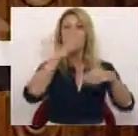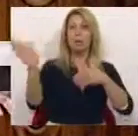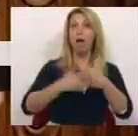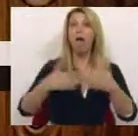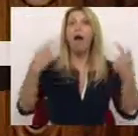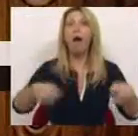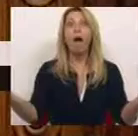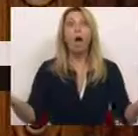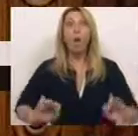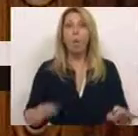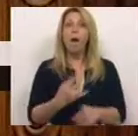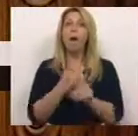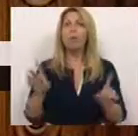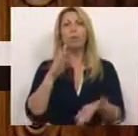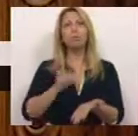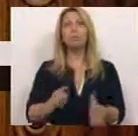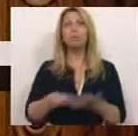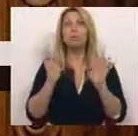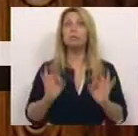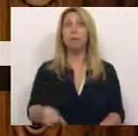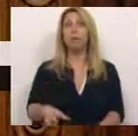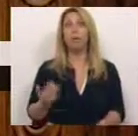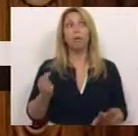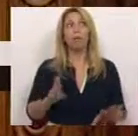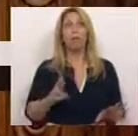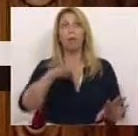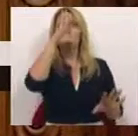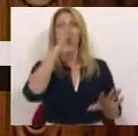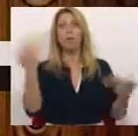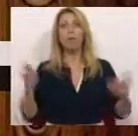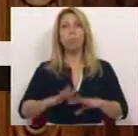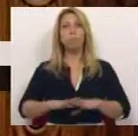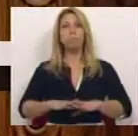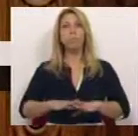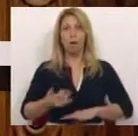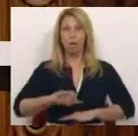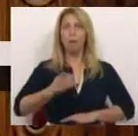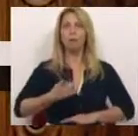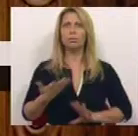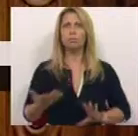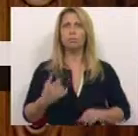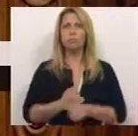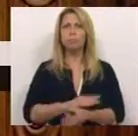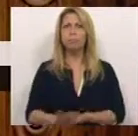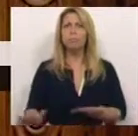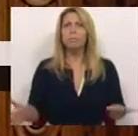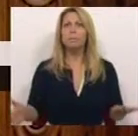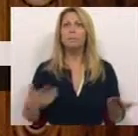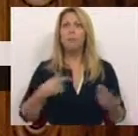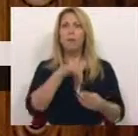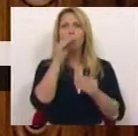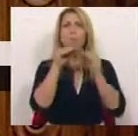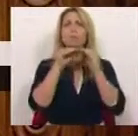relativamente ao Governo anterior, que se manteve numa passividade absolutamente assustadora e num silêncio também pouco